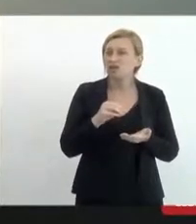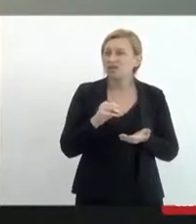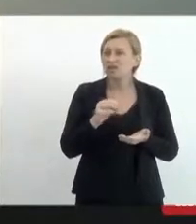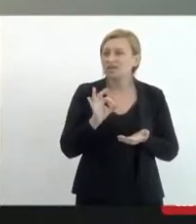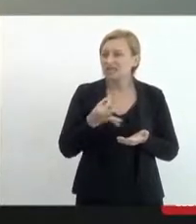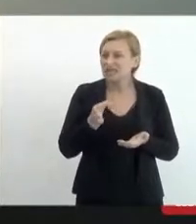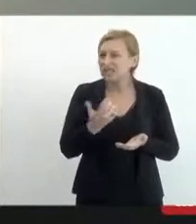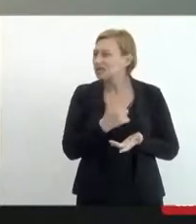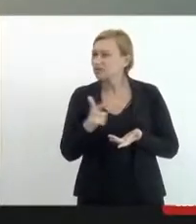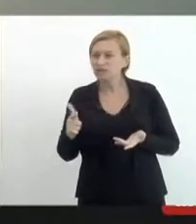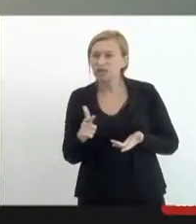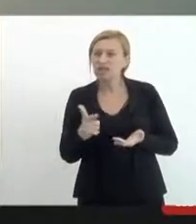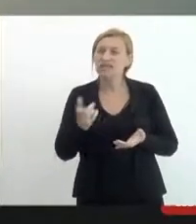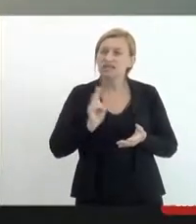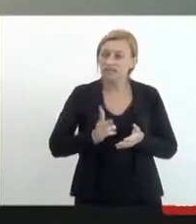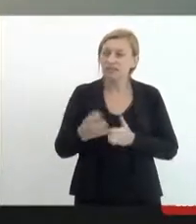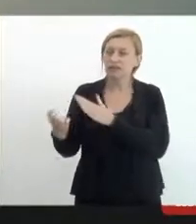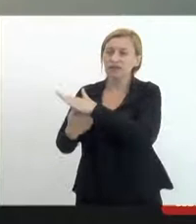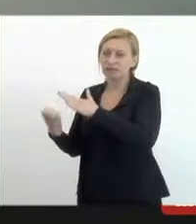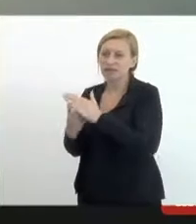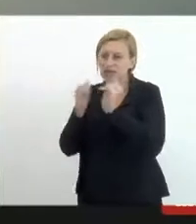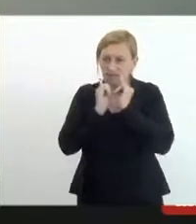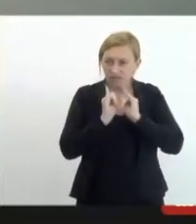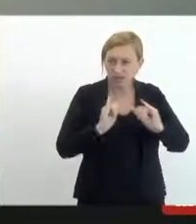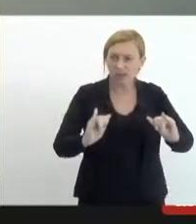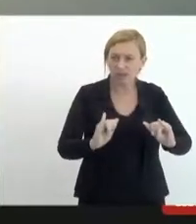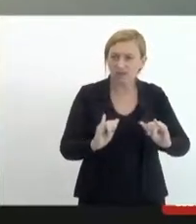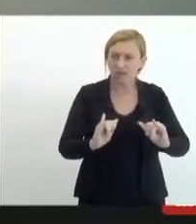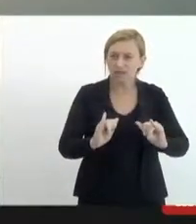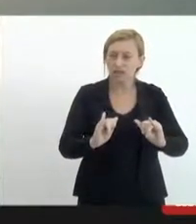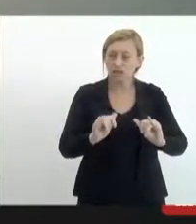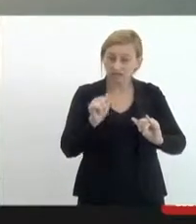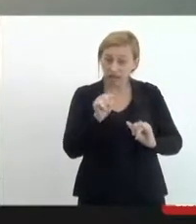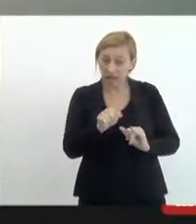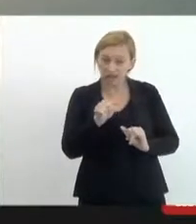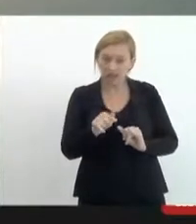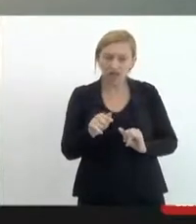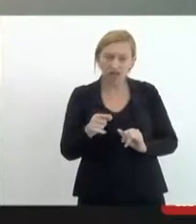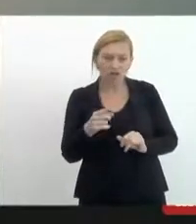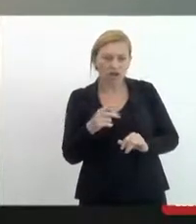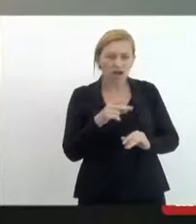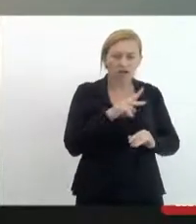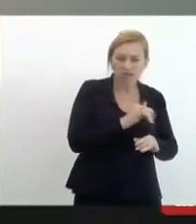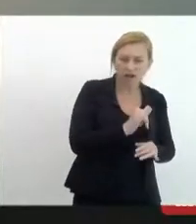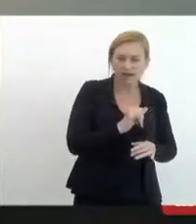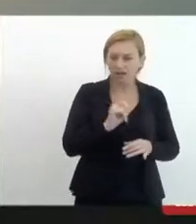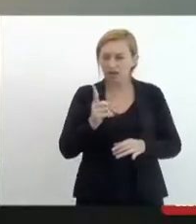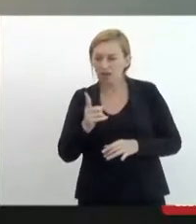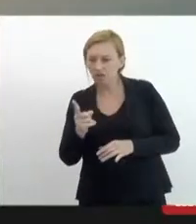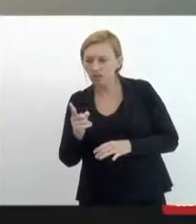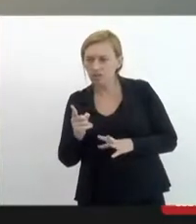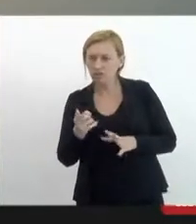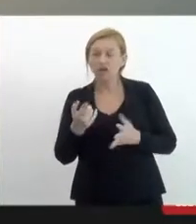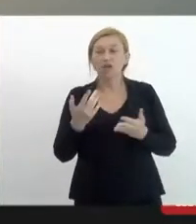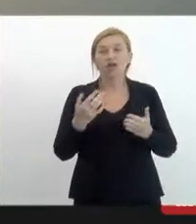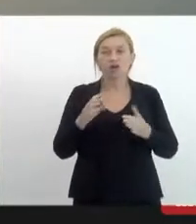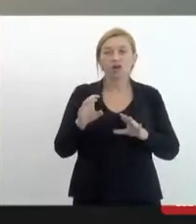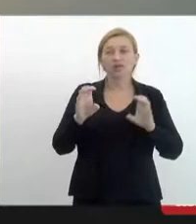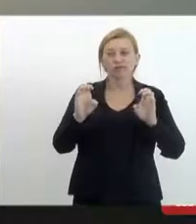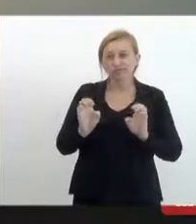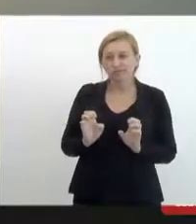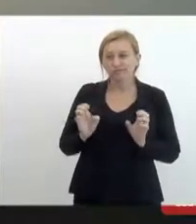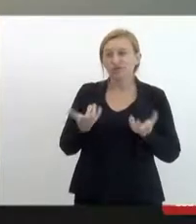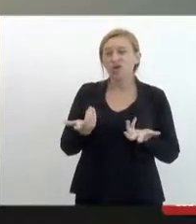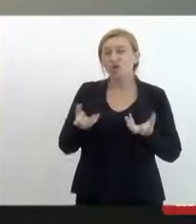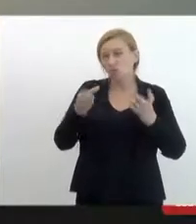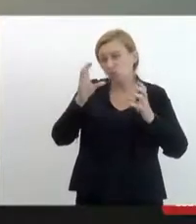uma empresa entrega informação, está aqui. Agora é com a gente, né? Foi, não foi, mas eu diria assim, é um comportamento extremamente